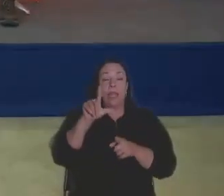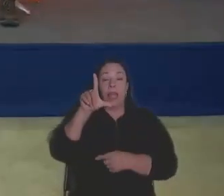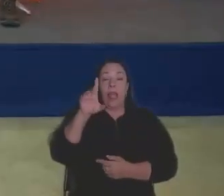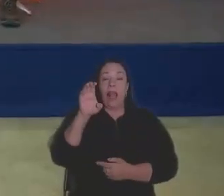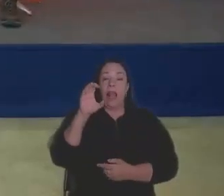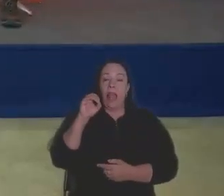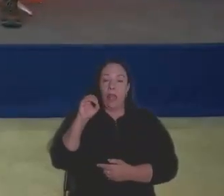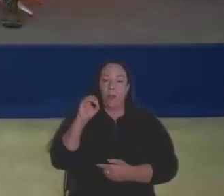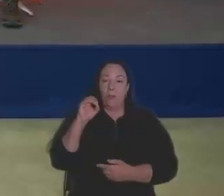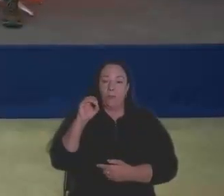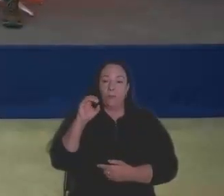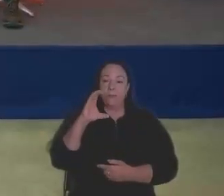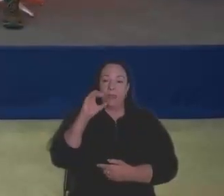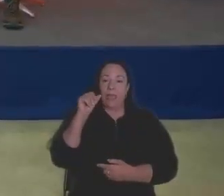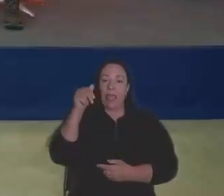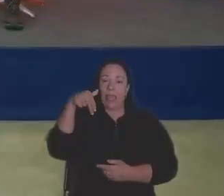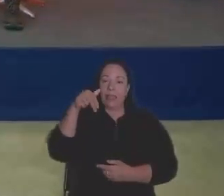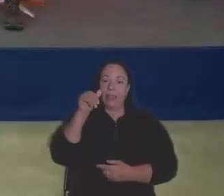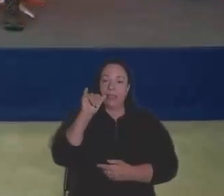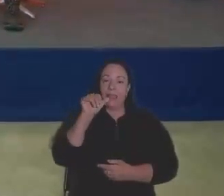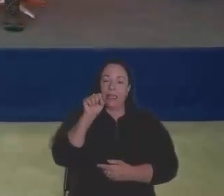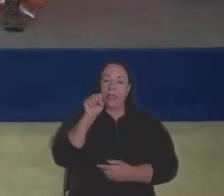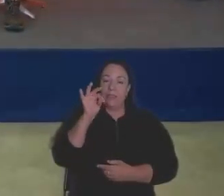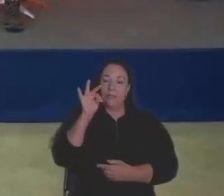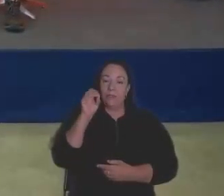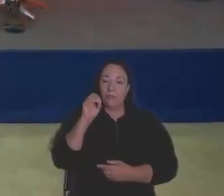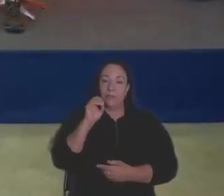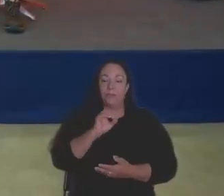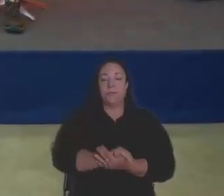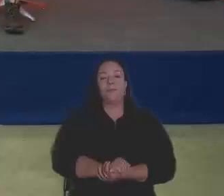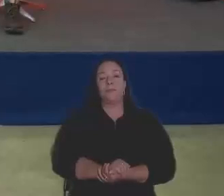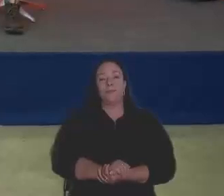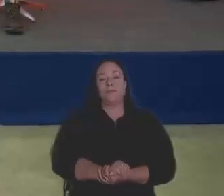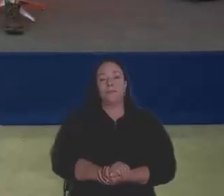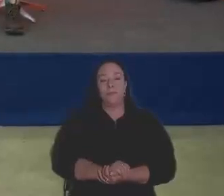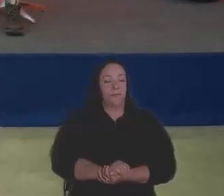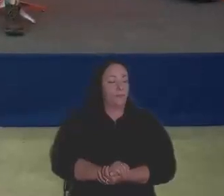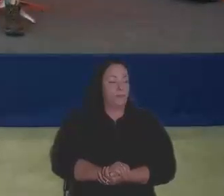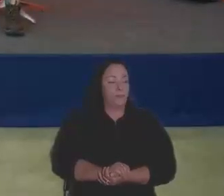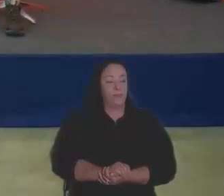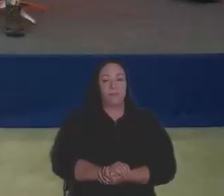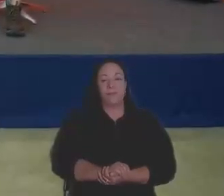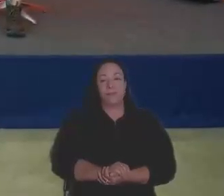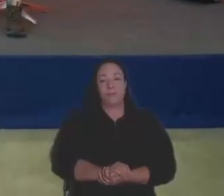Calisto. Eu conhecia só assim, né? Léo Calisto, mas eu vou falar o nome completinho.